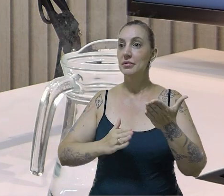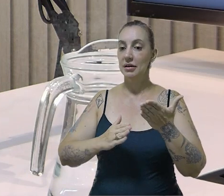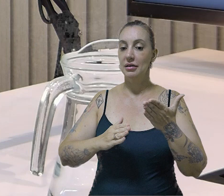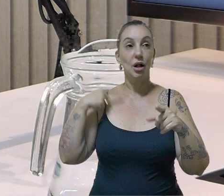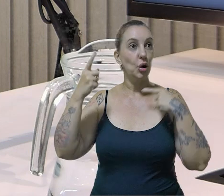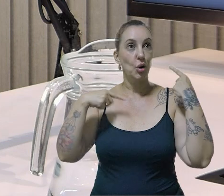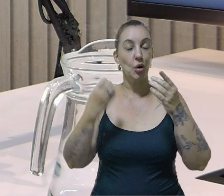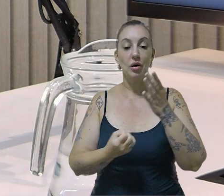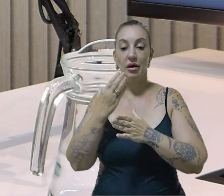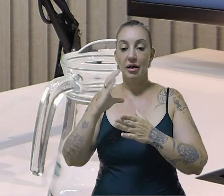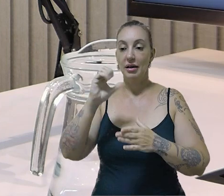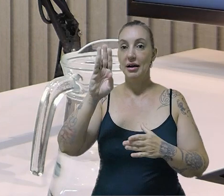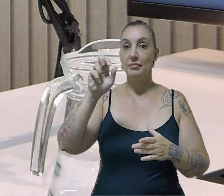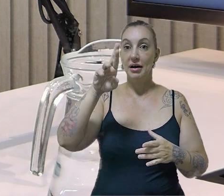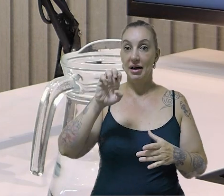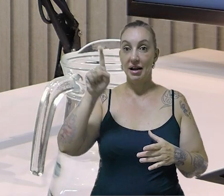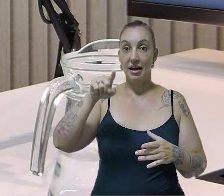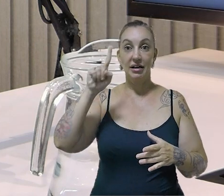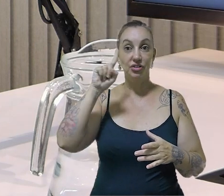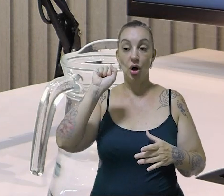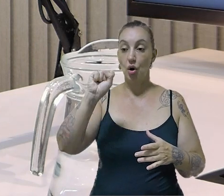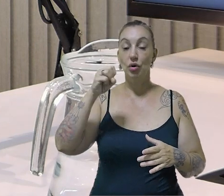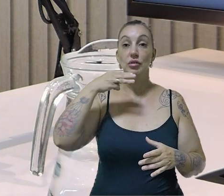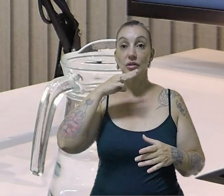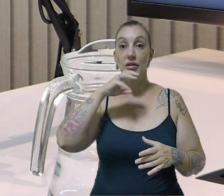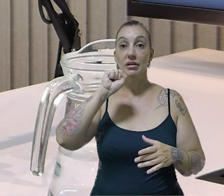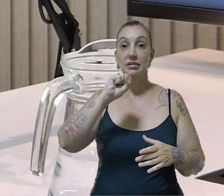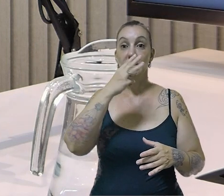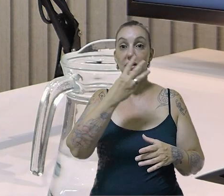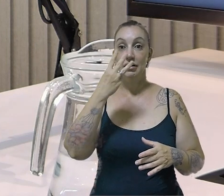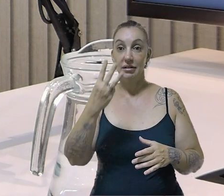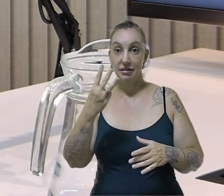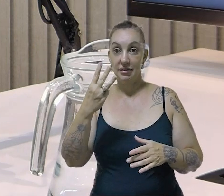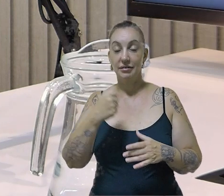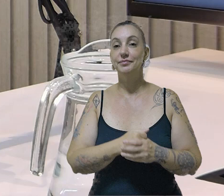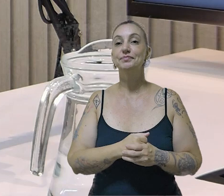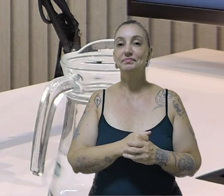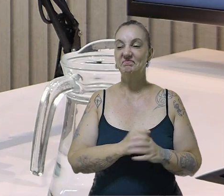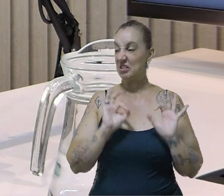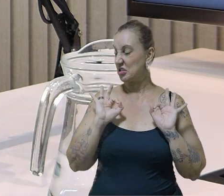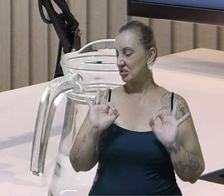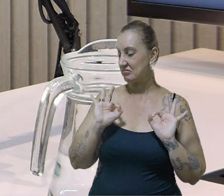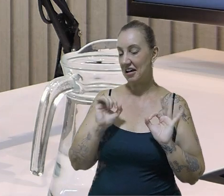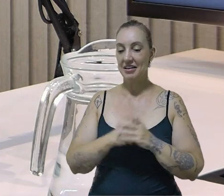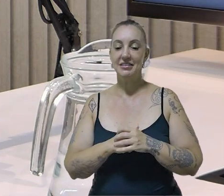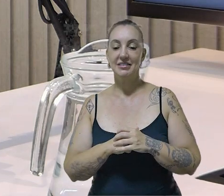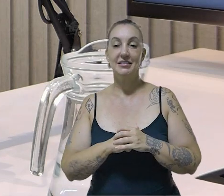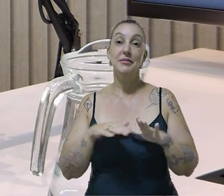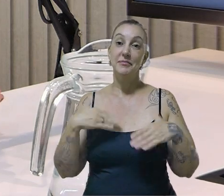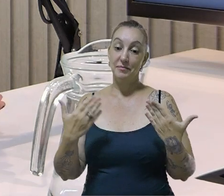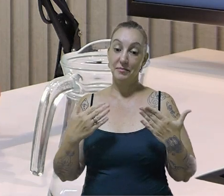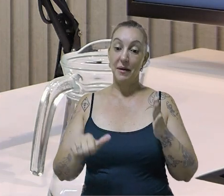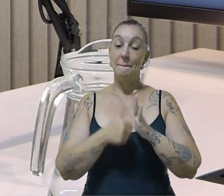maluca estreando cabaré no dia 8 de Março no 033 rof top Chique chiquero aí mais